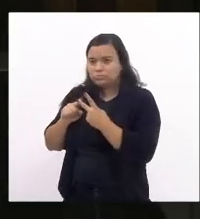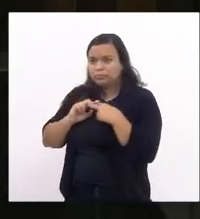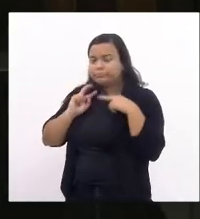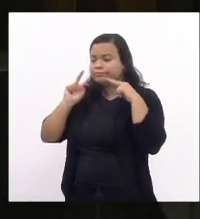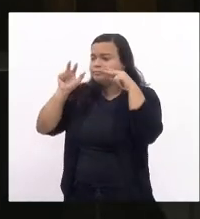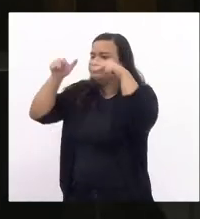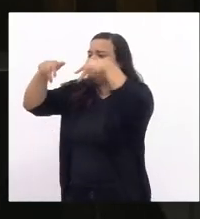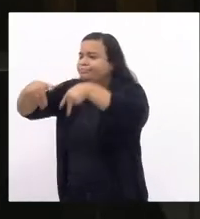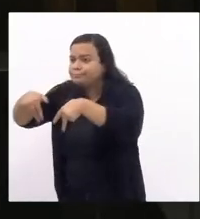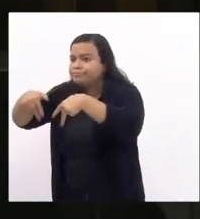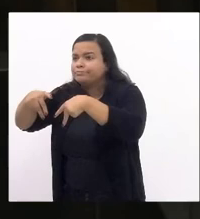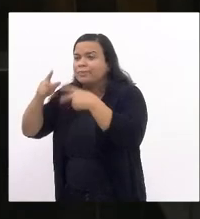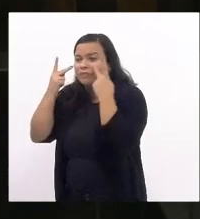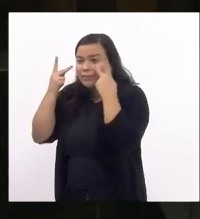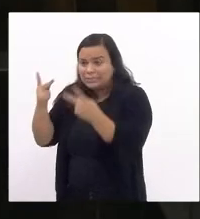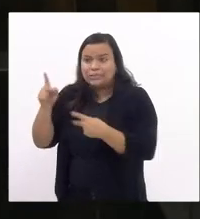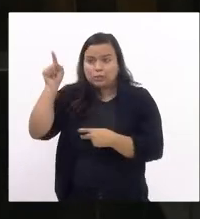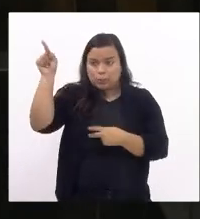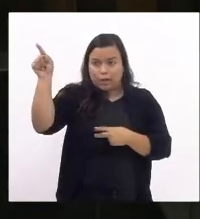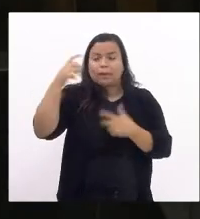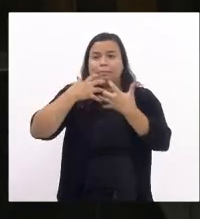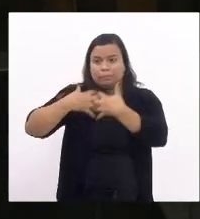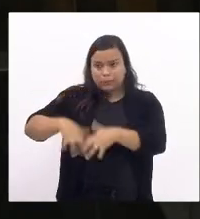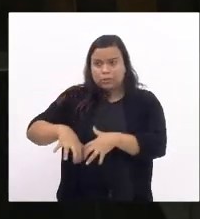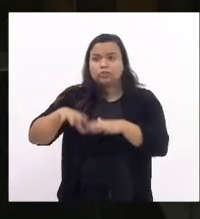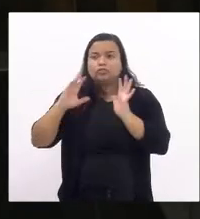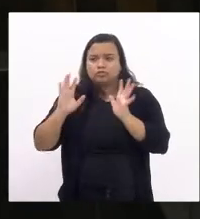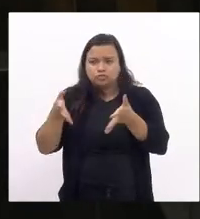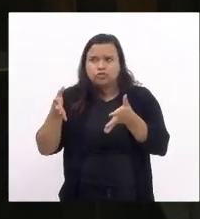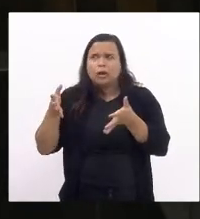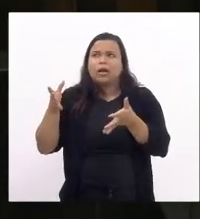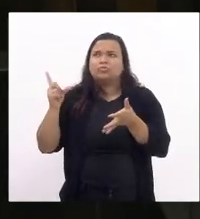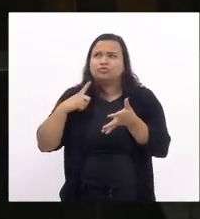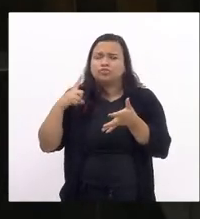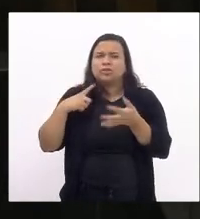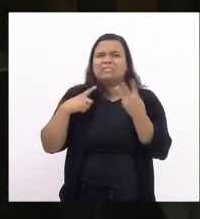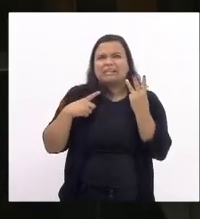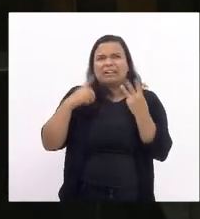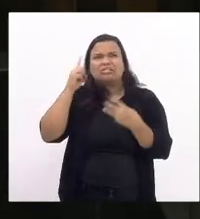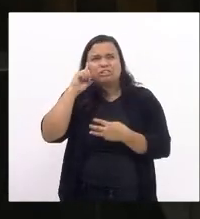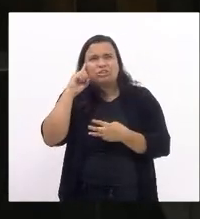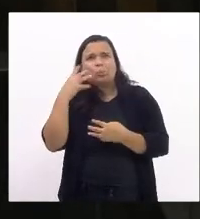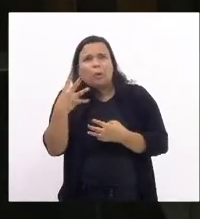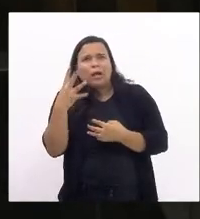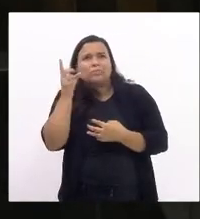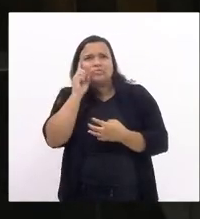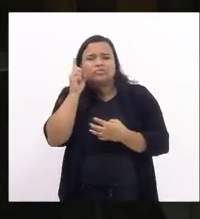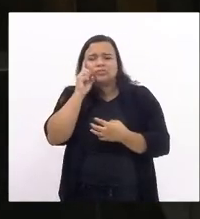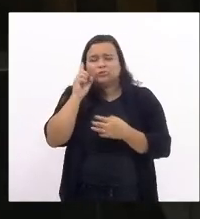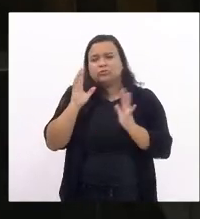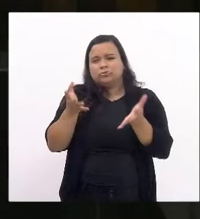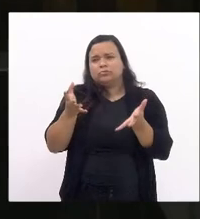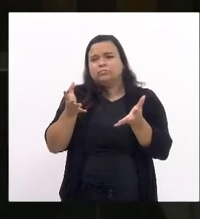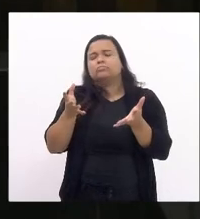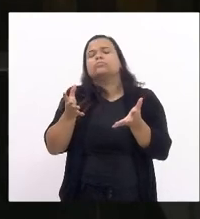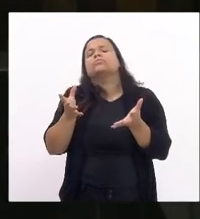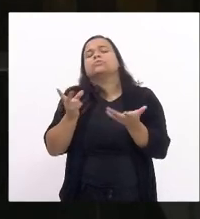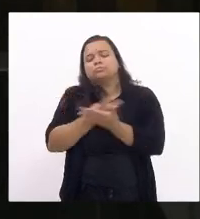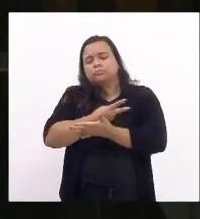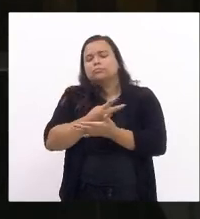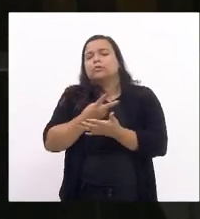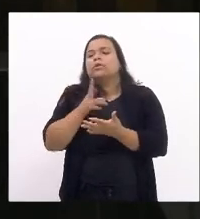fazia, né, 3 para 4 dias da tragédia, o governo federal tinha liberado para Petrópolis